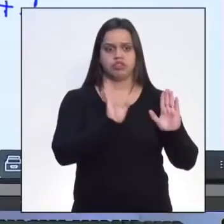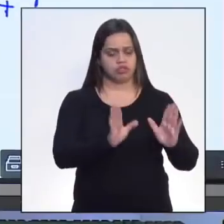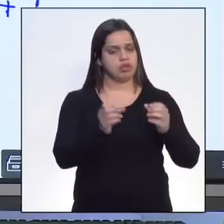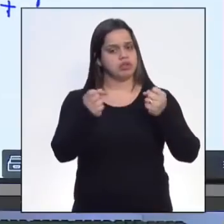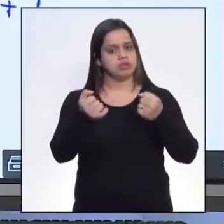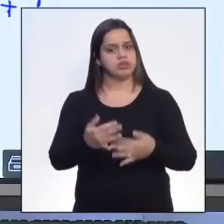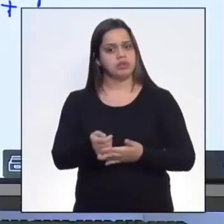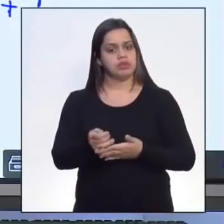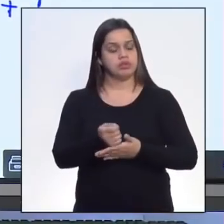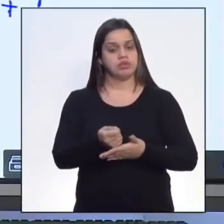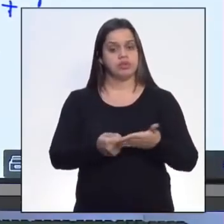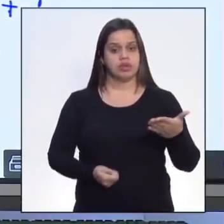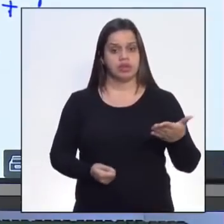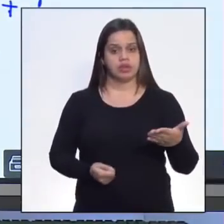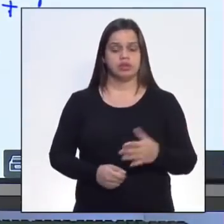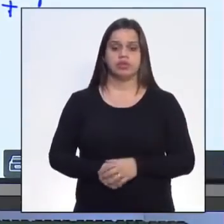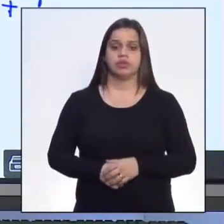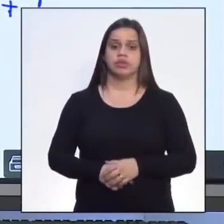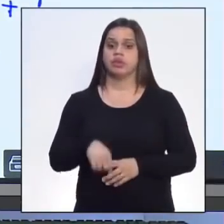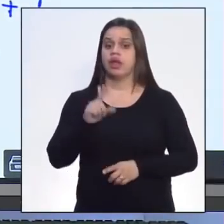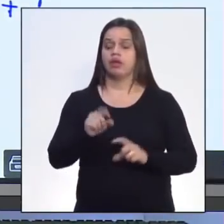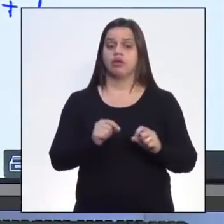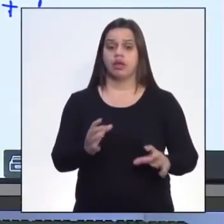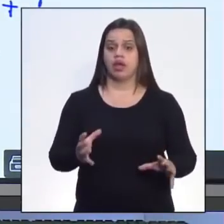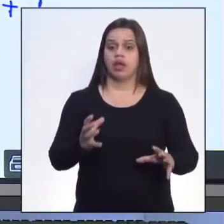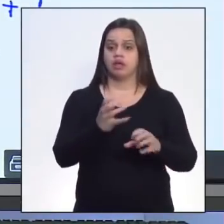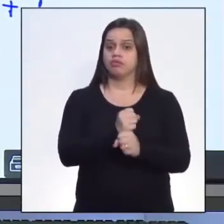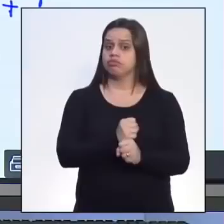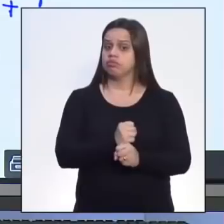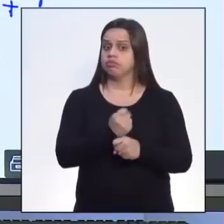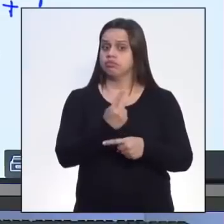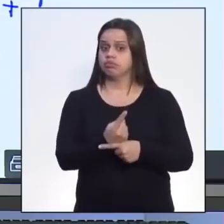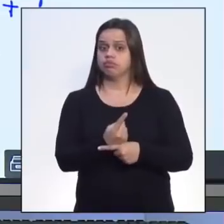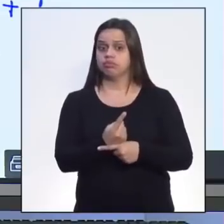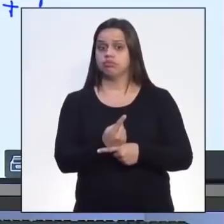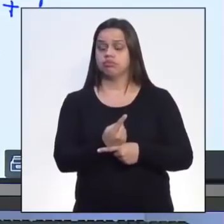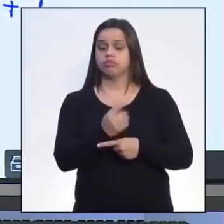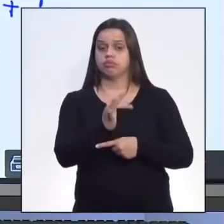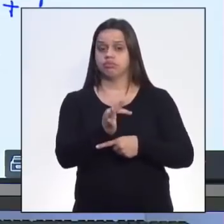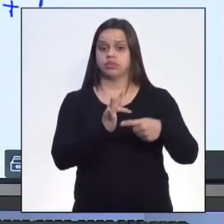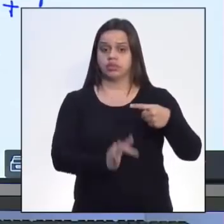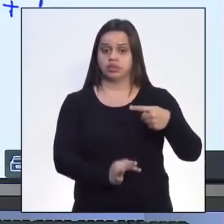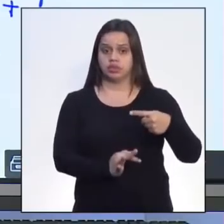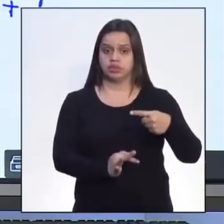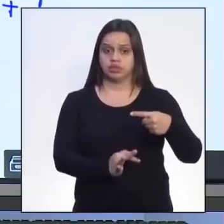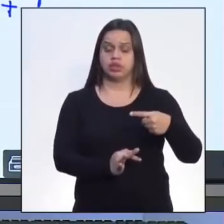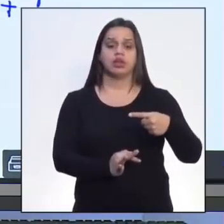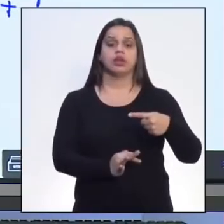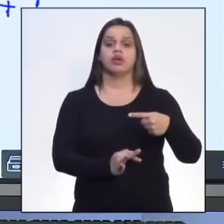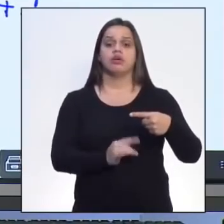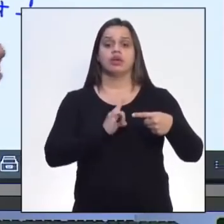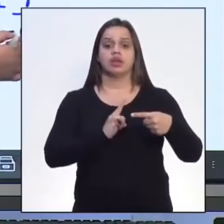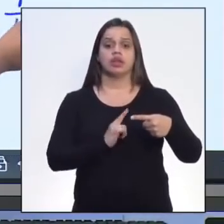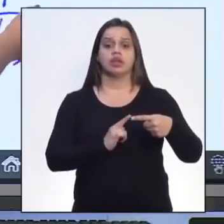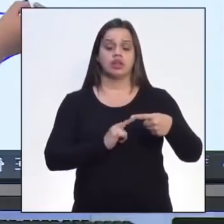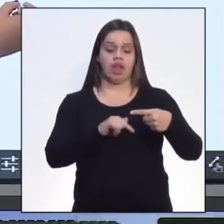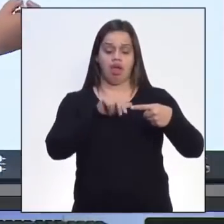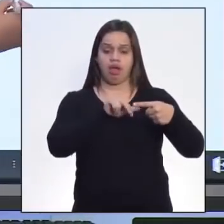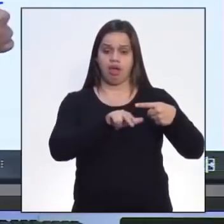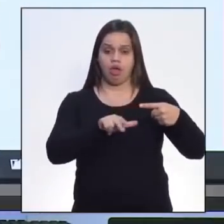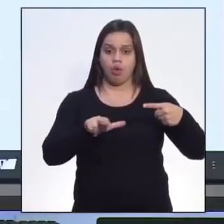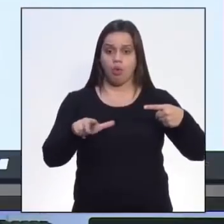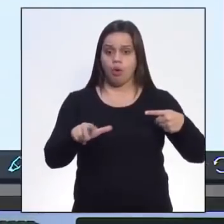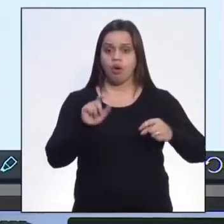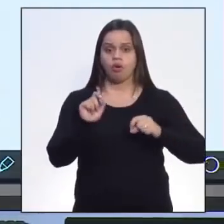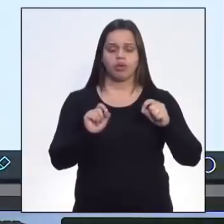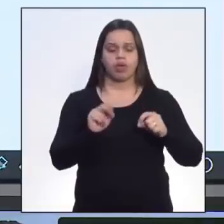enunciado. A adição de fração com denominador igual. O que a gente vai fazer nesse